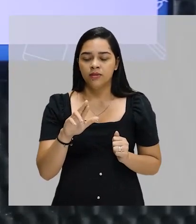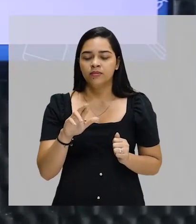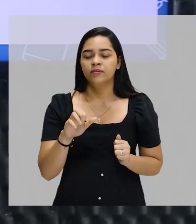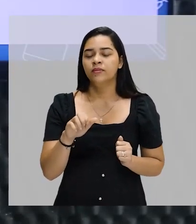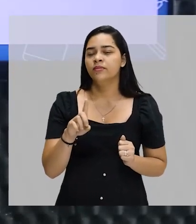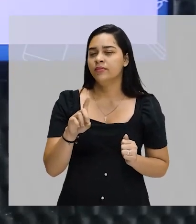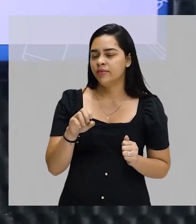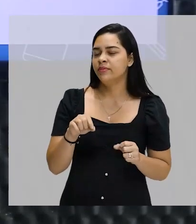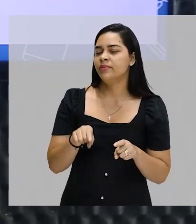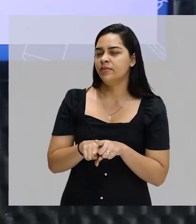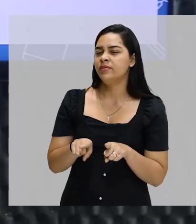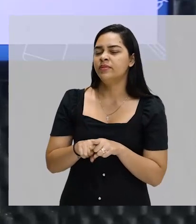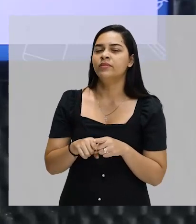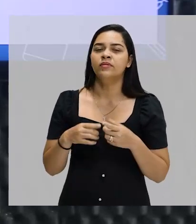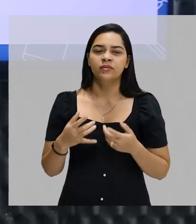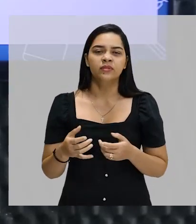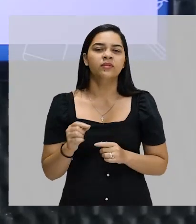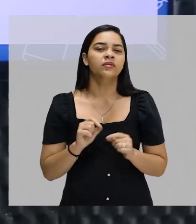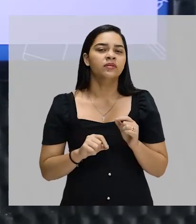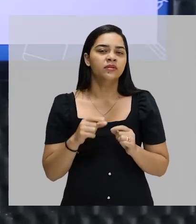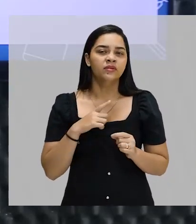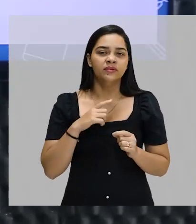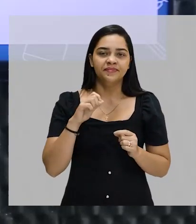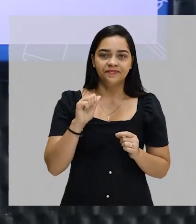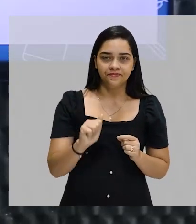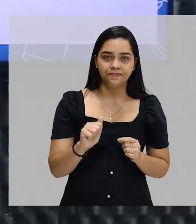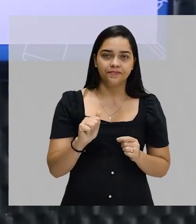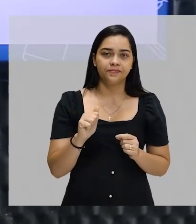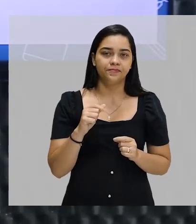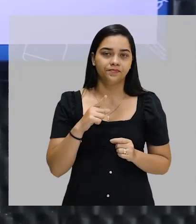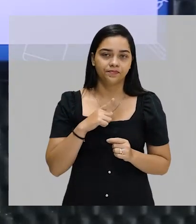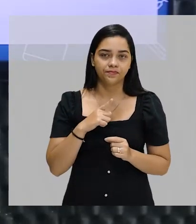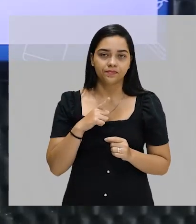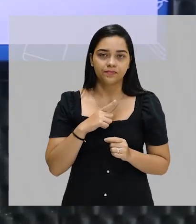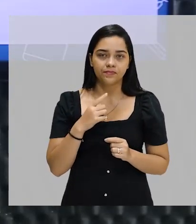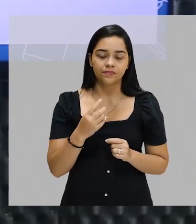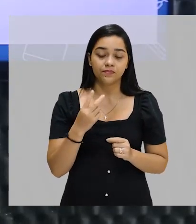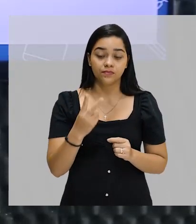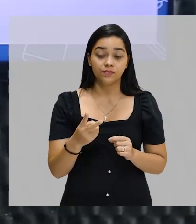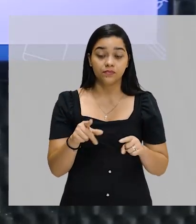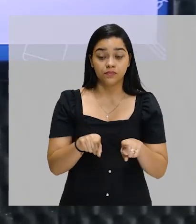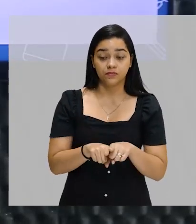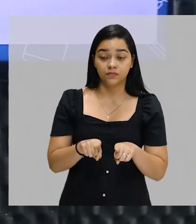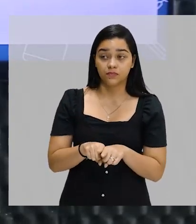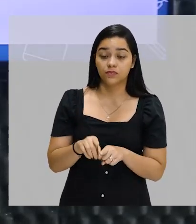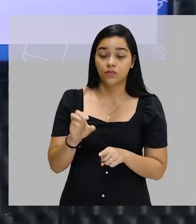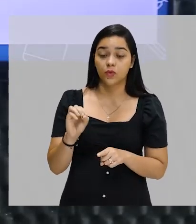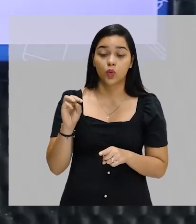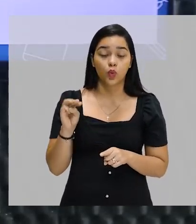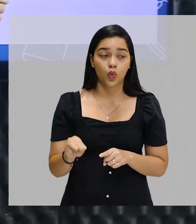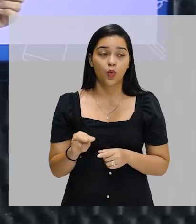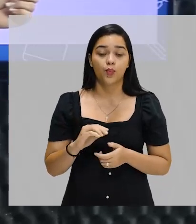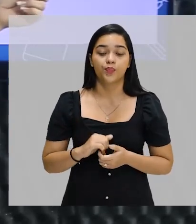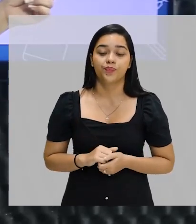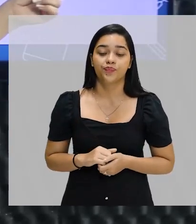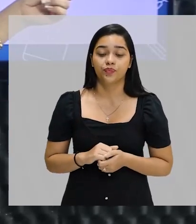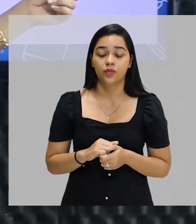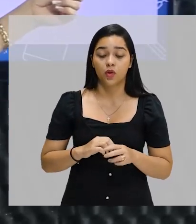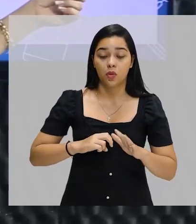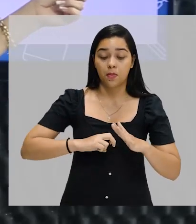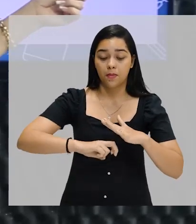nisso, né? Então, eu tenho aqui o a com duas funções. E o com bem aqui, ó. O